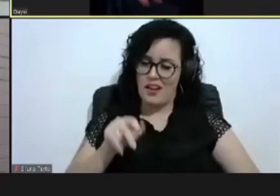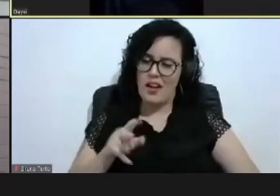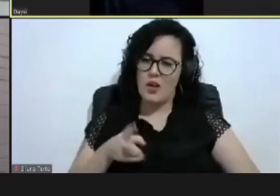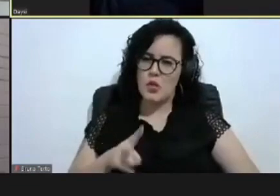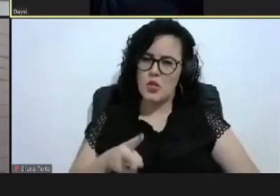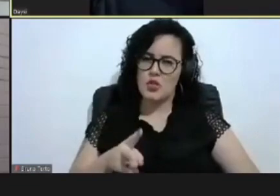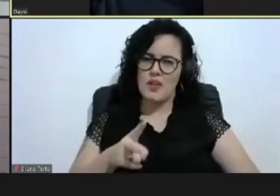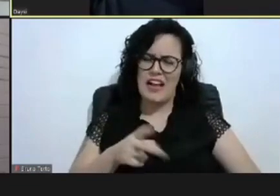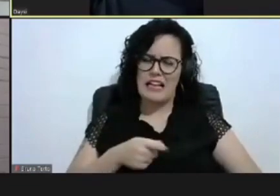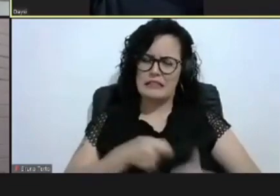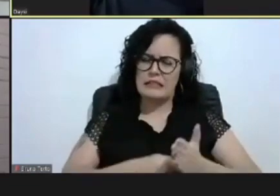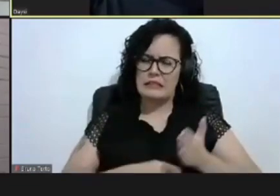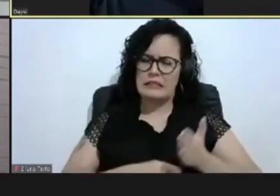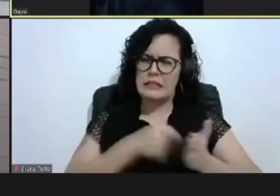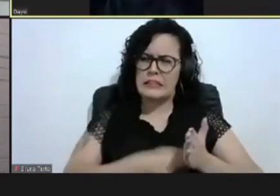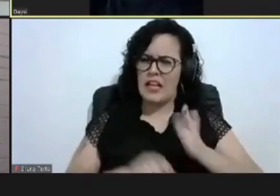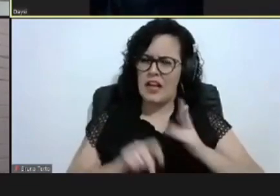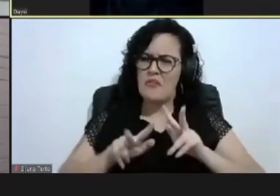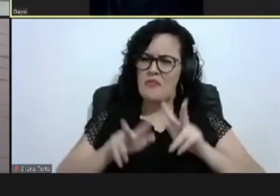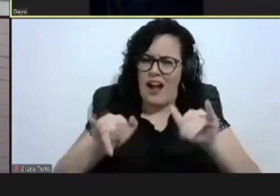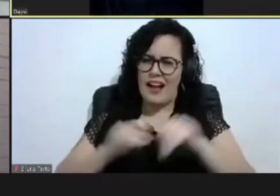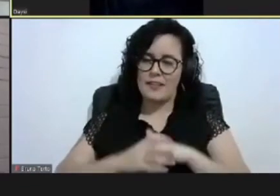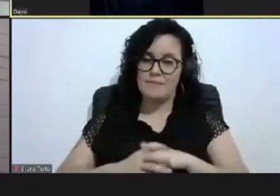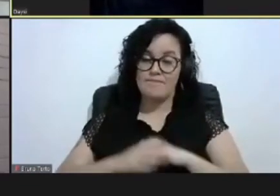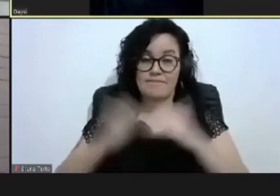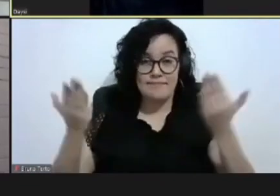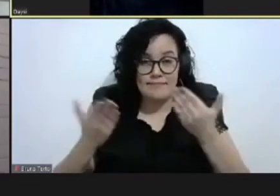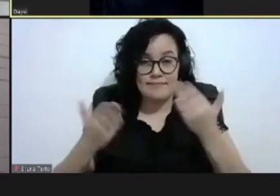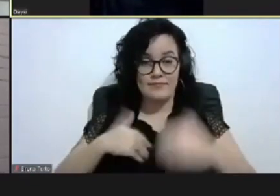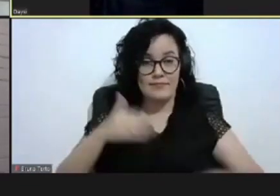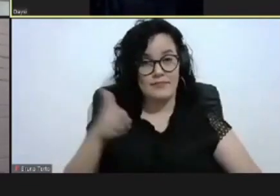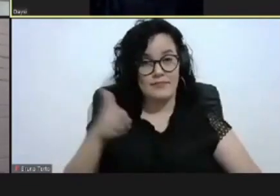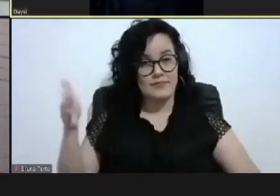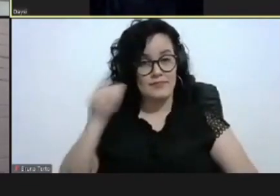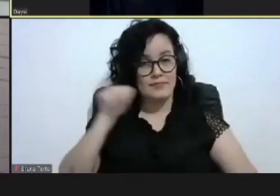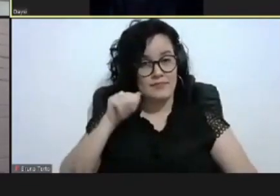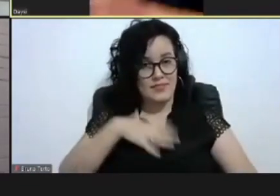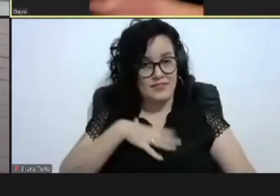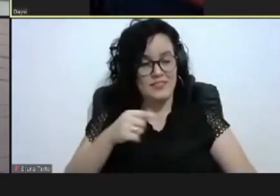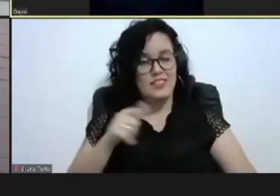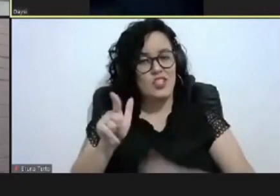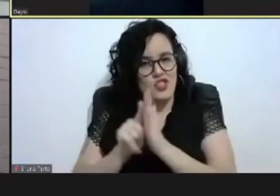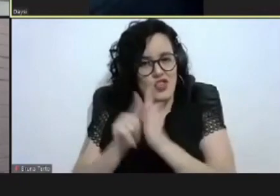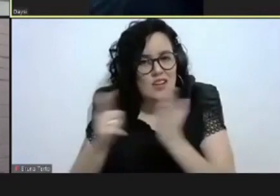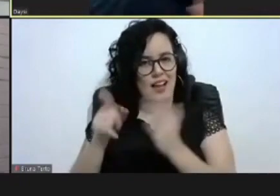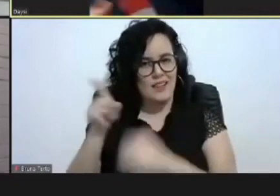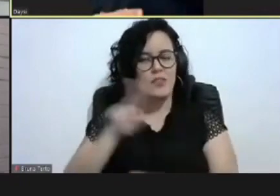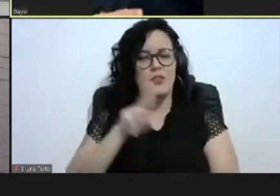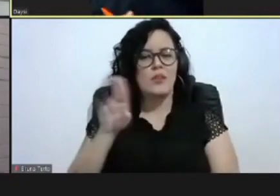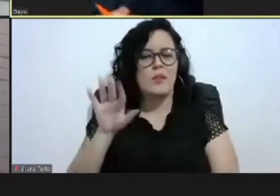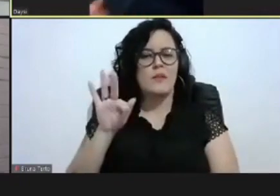resistência. Agora, minha filha, que também é jornalista, Fernanda, ela tem